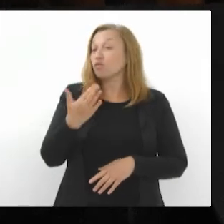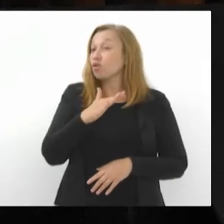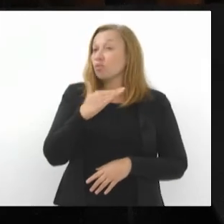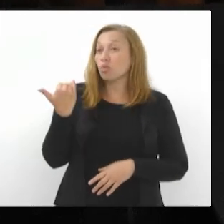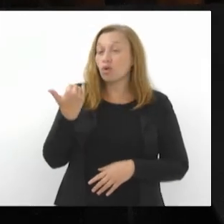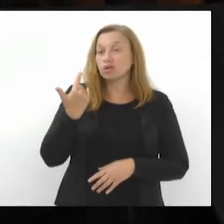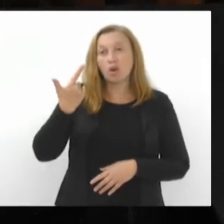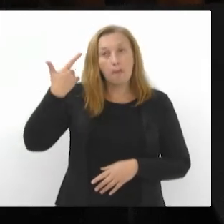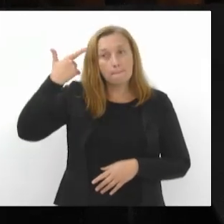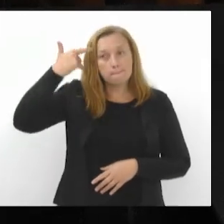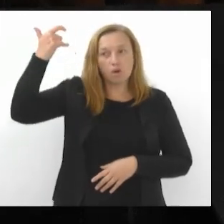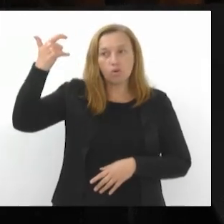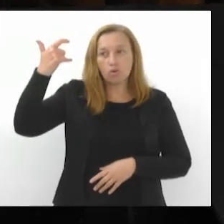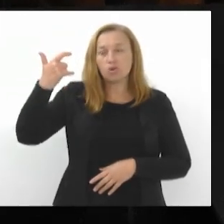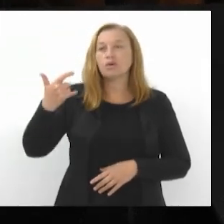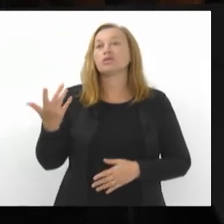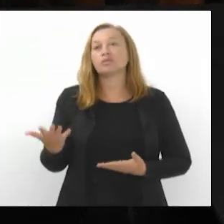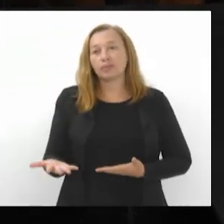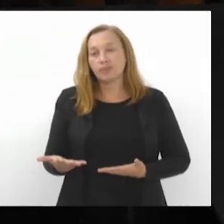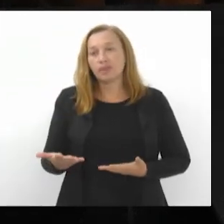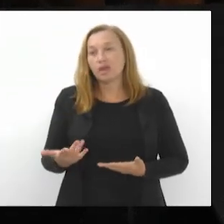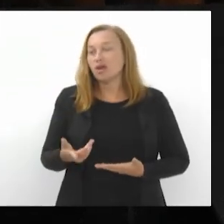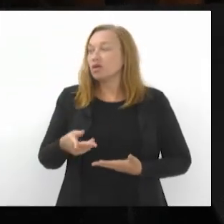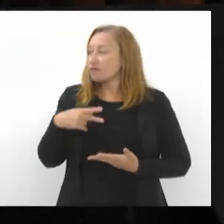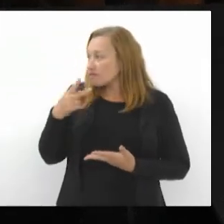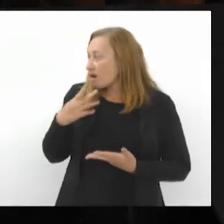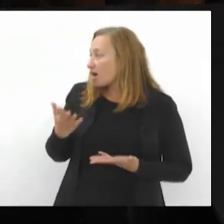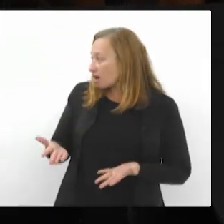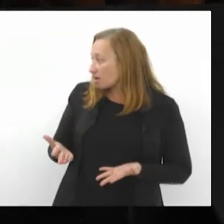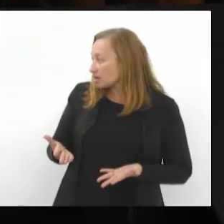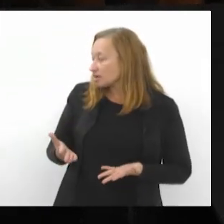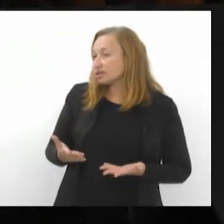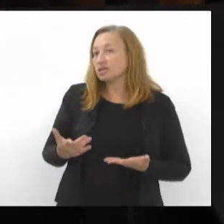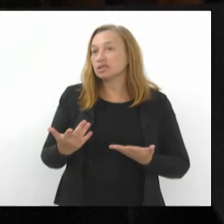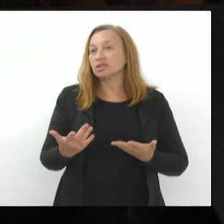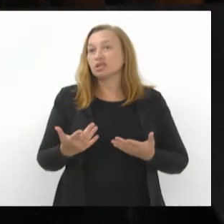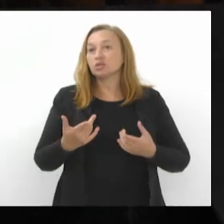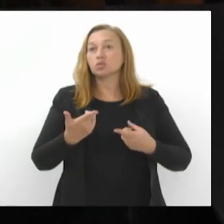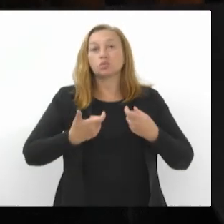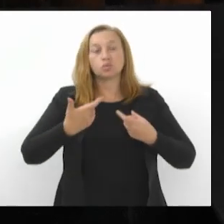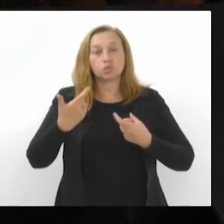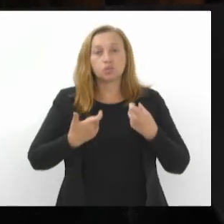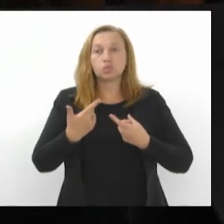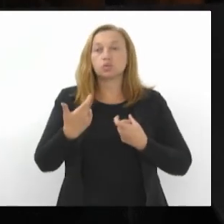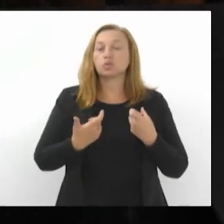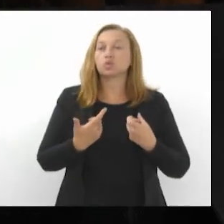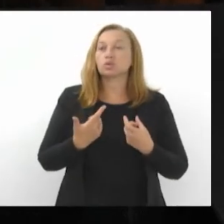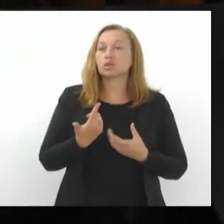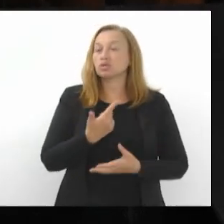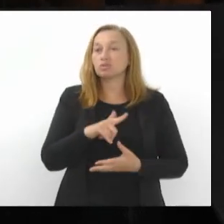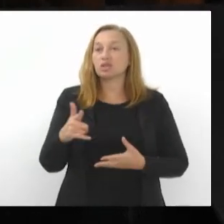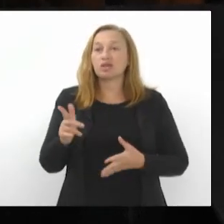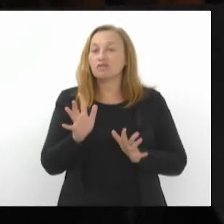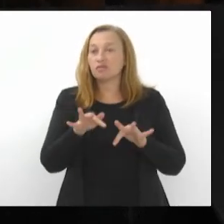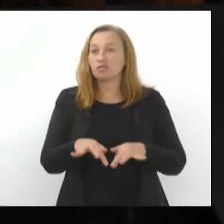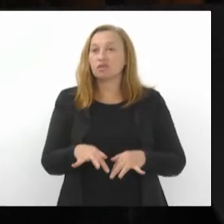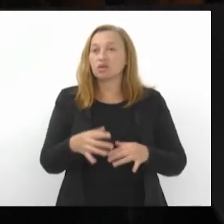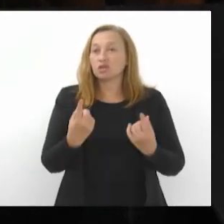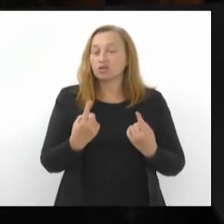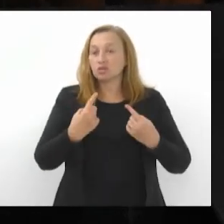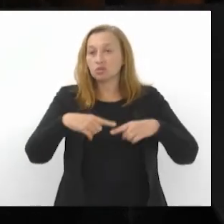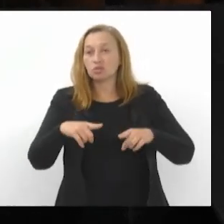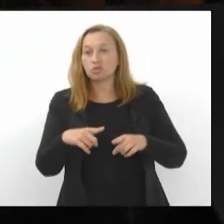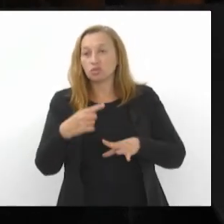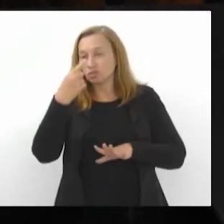com um tiro na cabeça. É disso que se trata essa lógica de tiroteios sem fins e de confronto, de